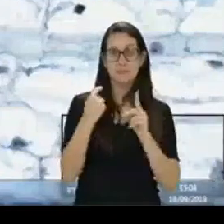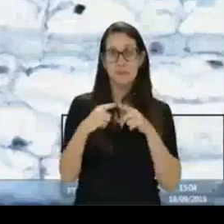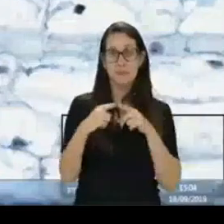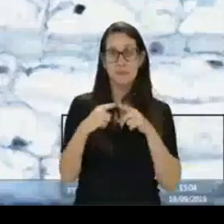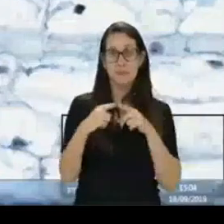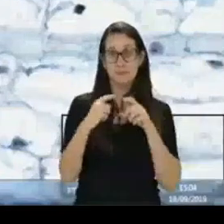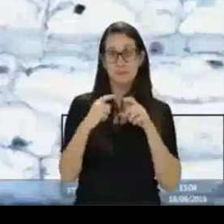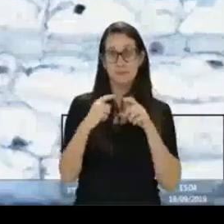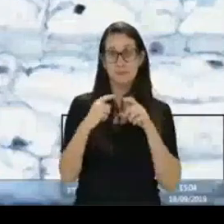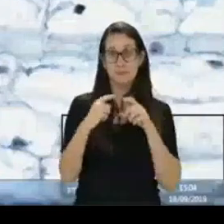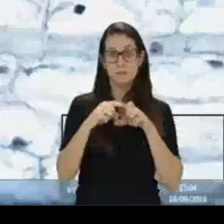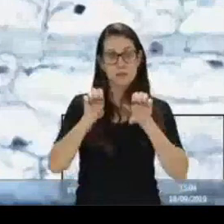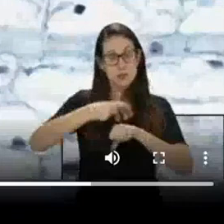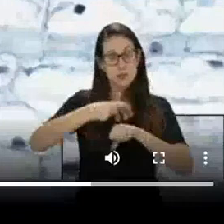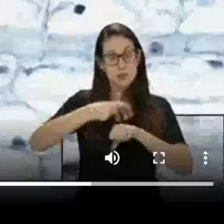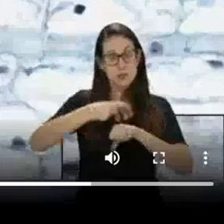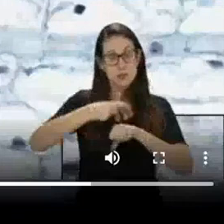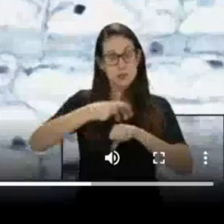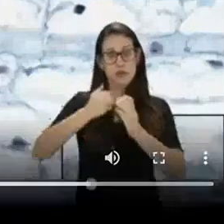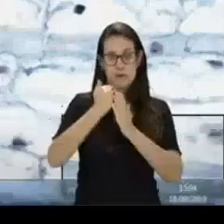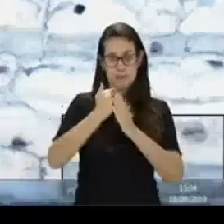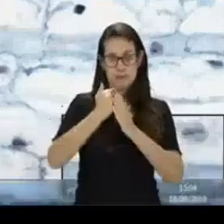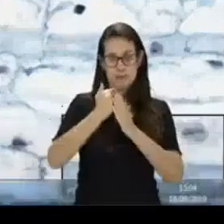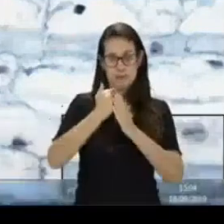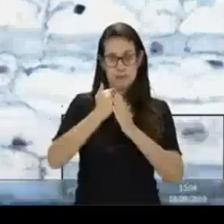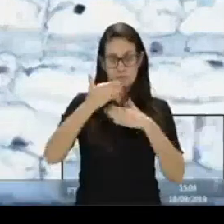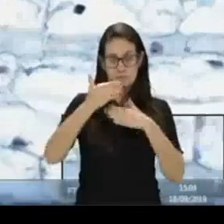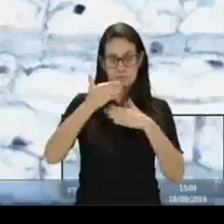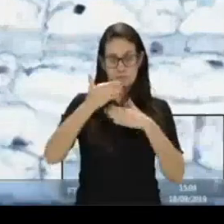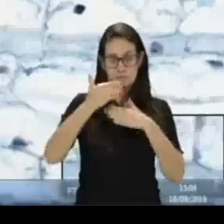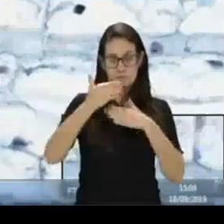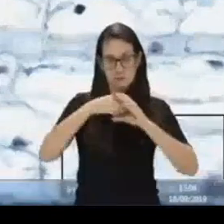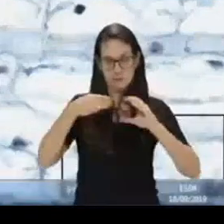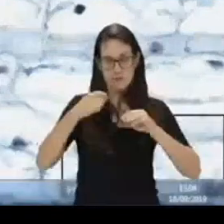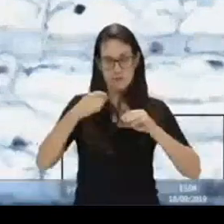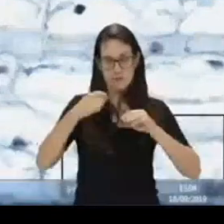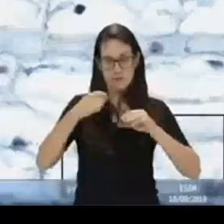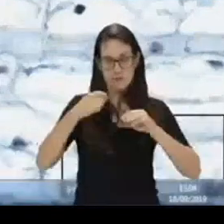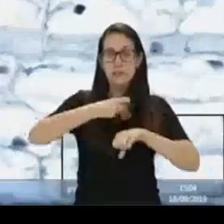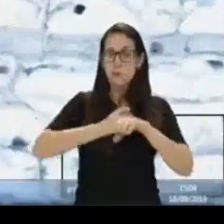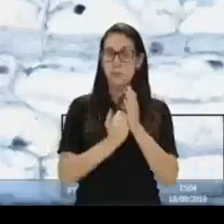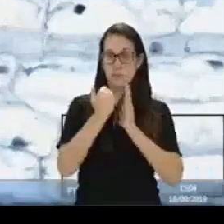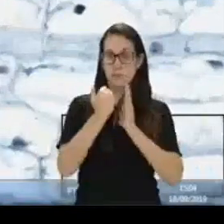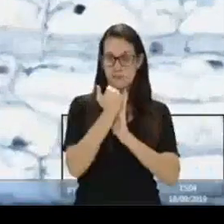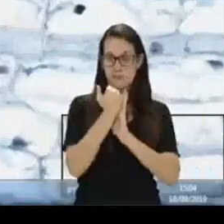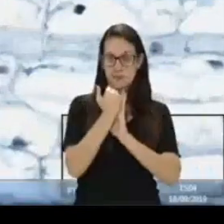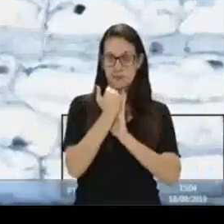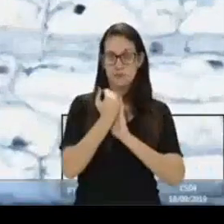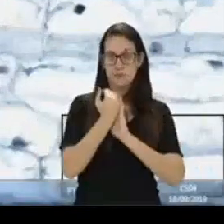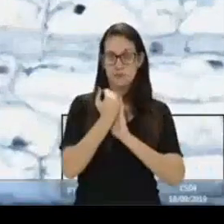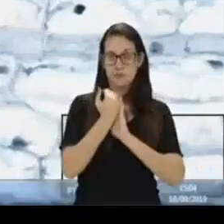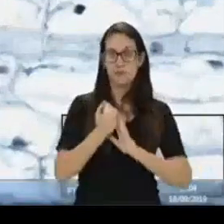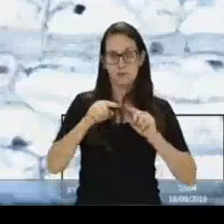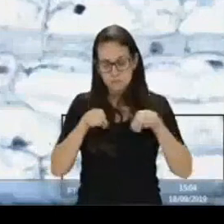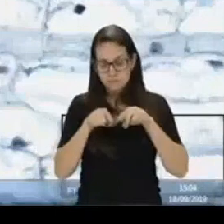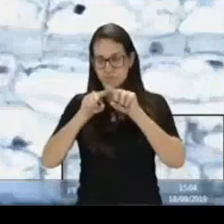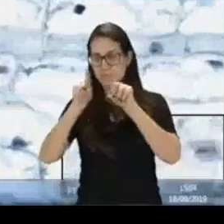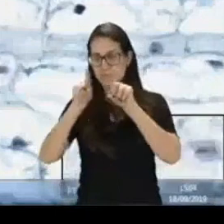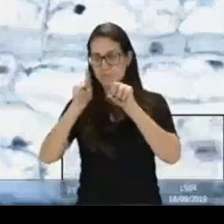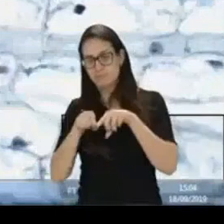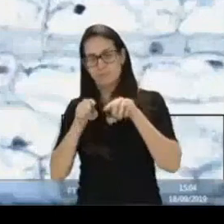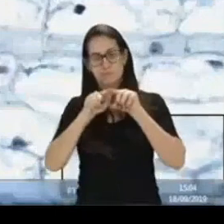estrutura que ela é mais rígida. Então, a parede celular ela é uma estrutura mais rígida do que a membrana plasmática, e por isso ela dá